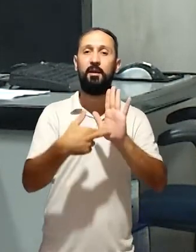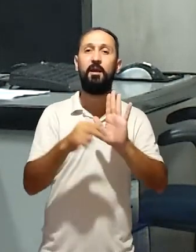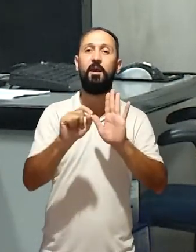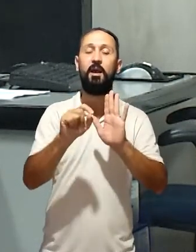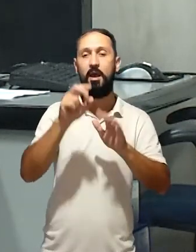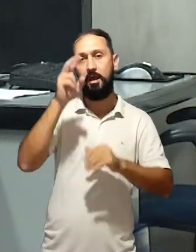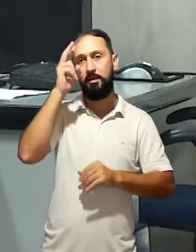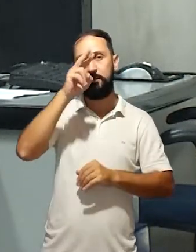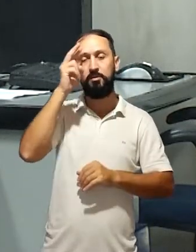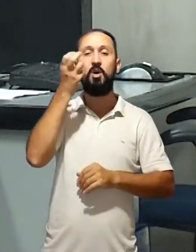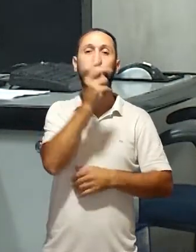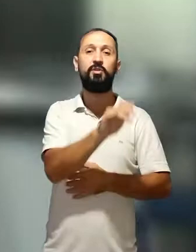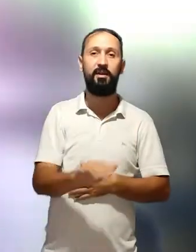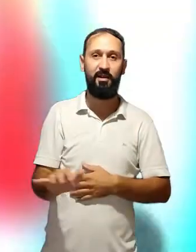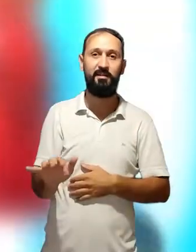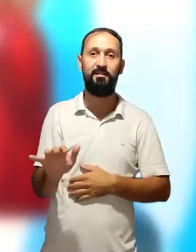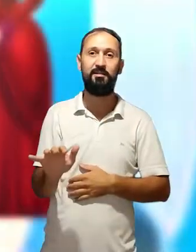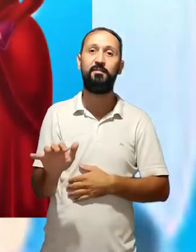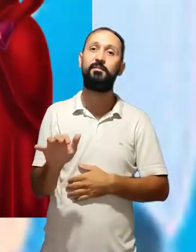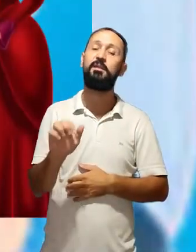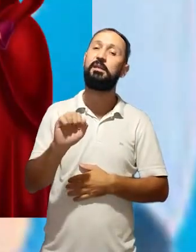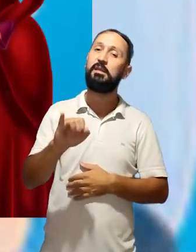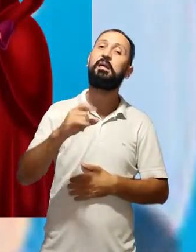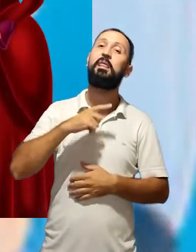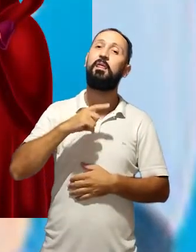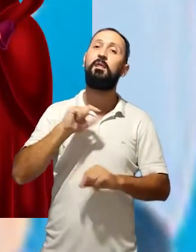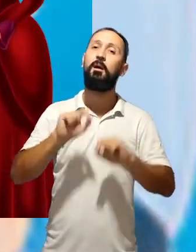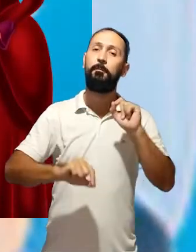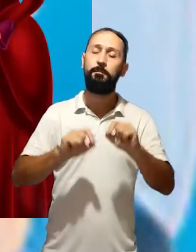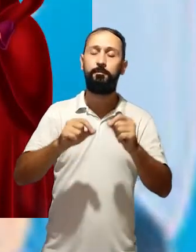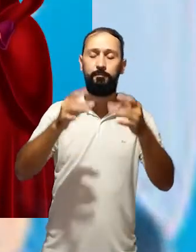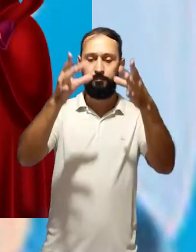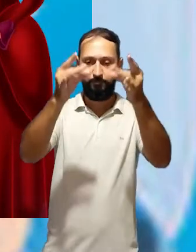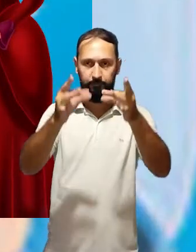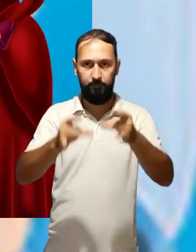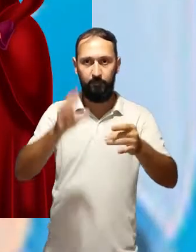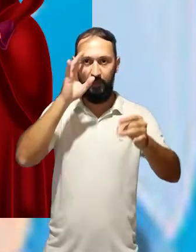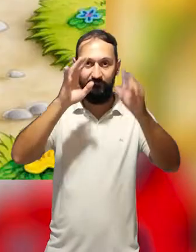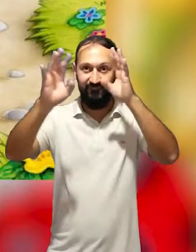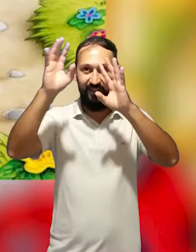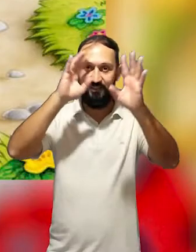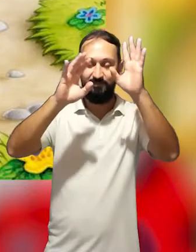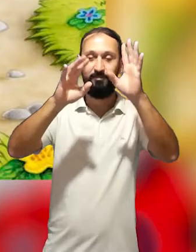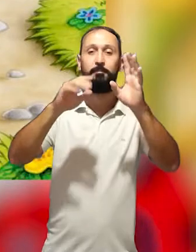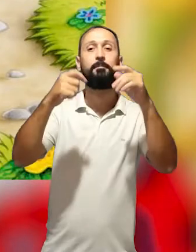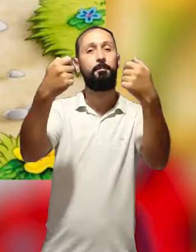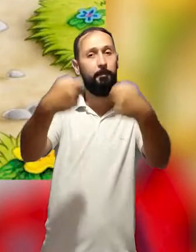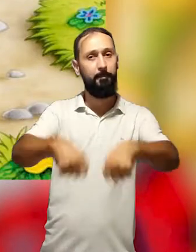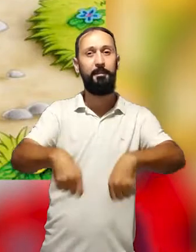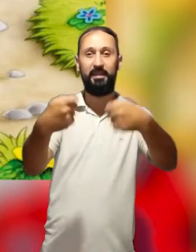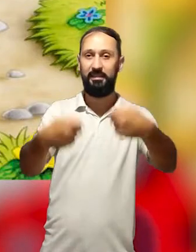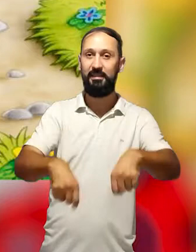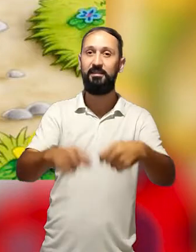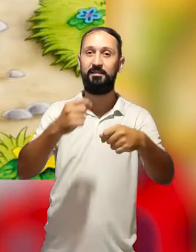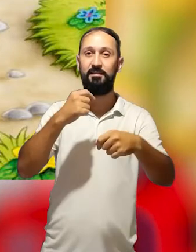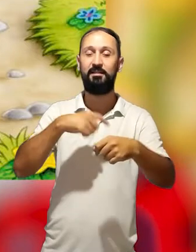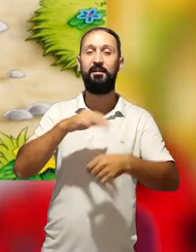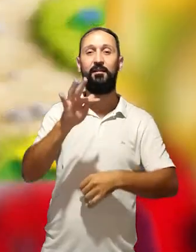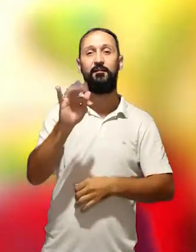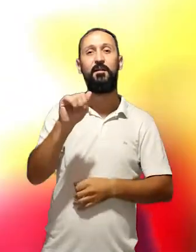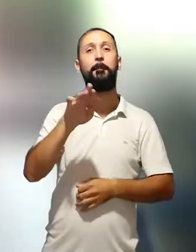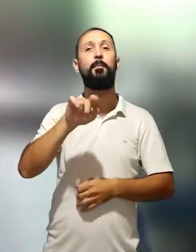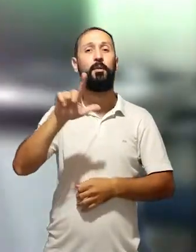essa regra são as histórias infantis, que apesar de possuírem todos os elementos da fantasia, são